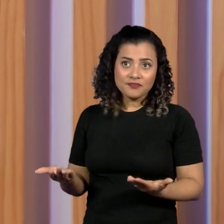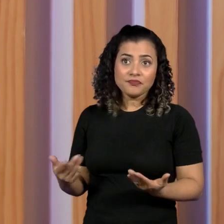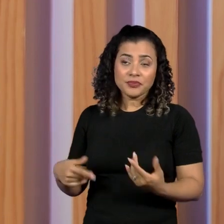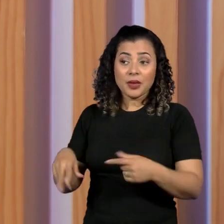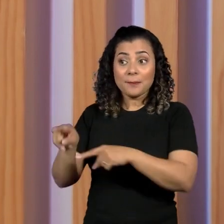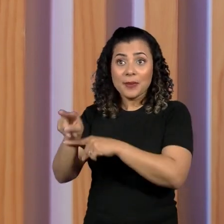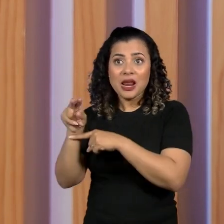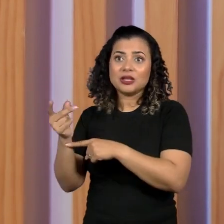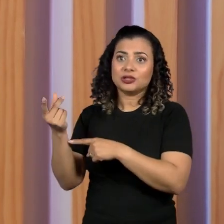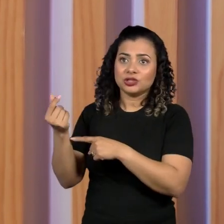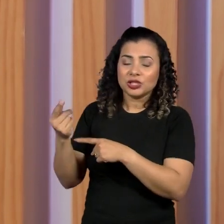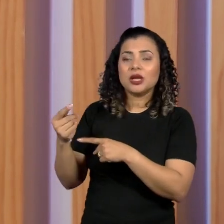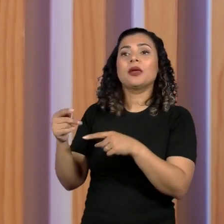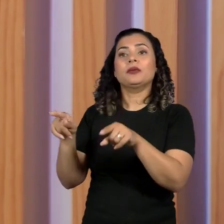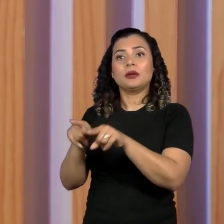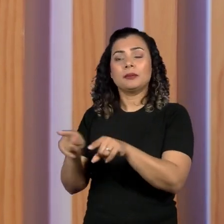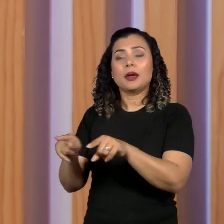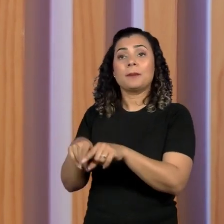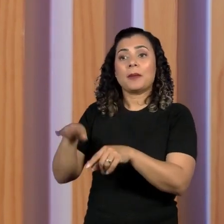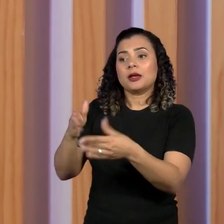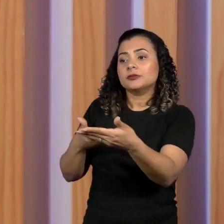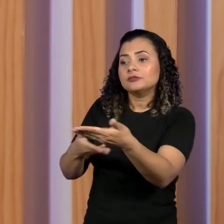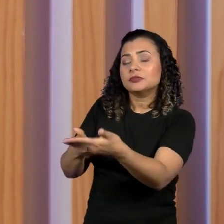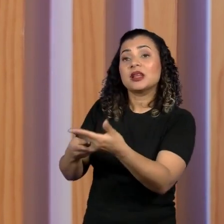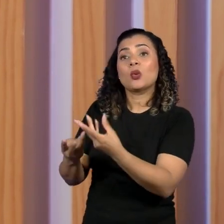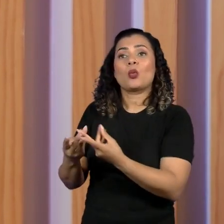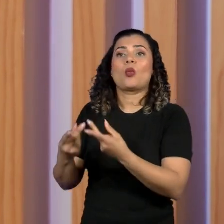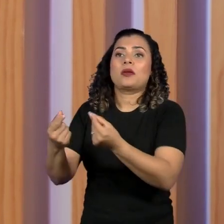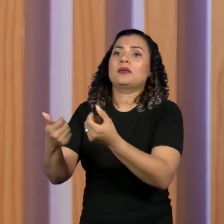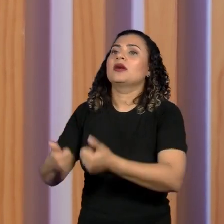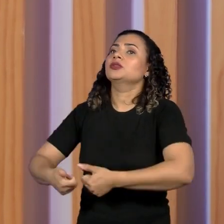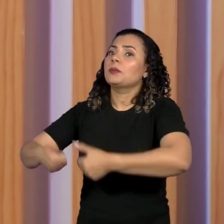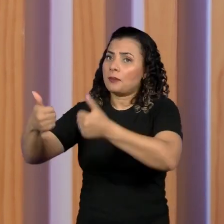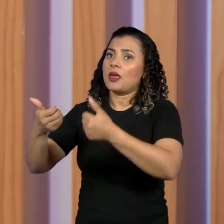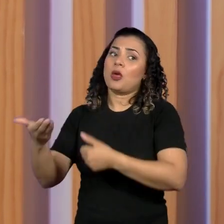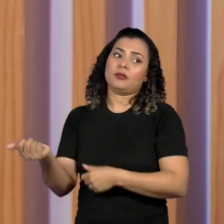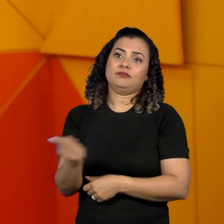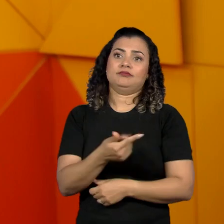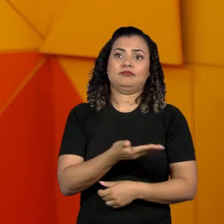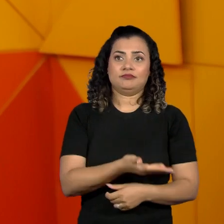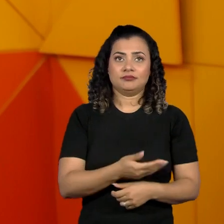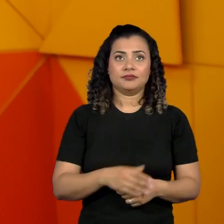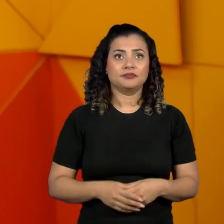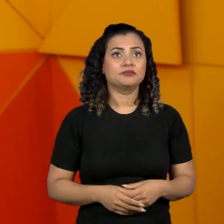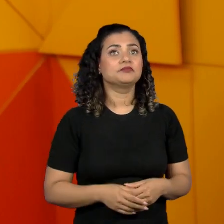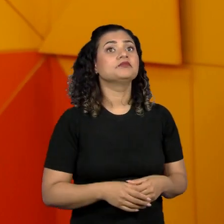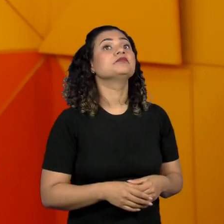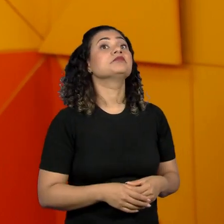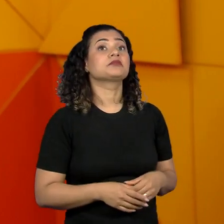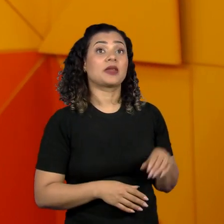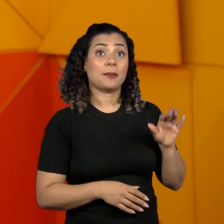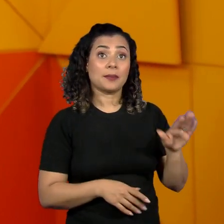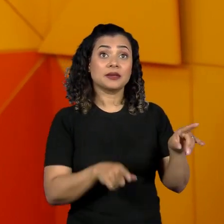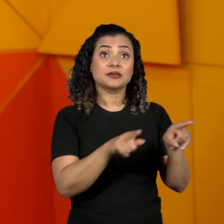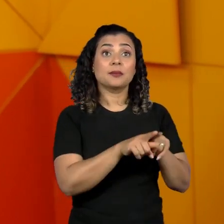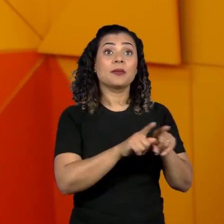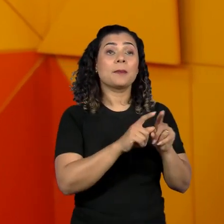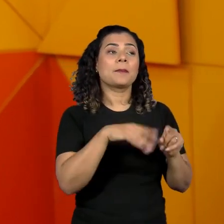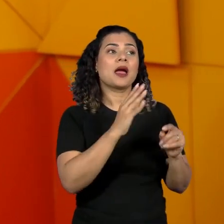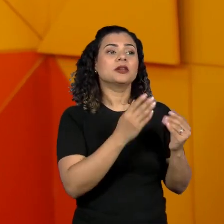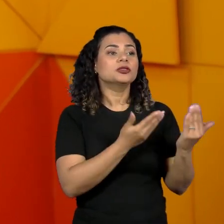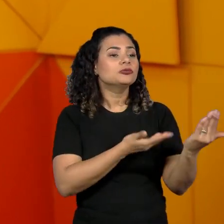estando mais próximo do cooperado e com uma qualidade também ok. Com uma qualidade ok e muito mais